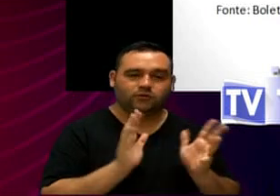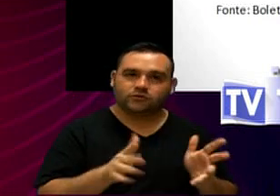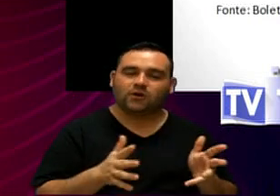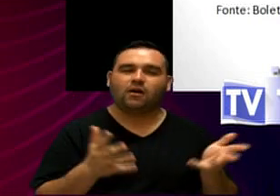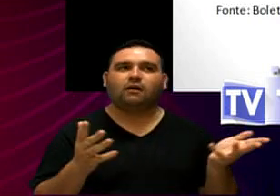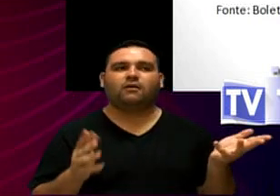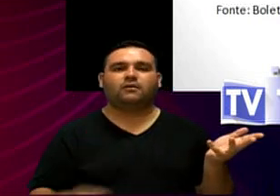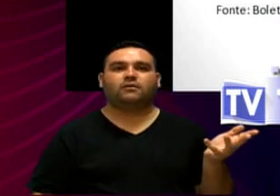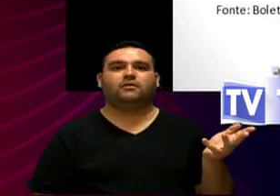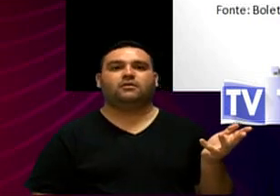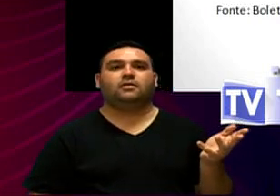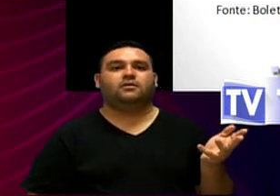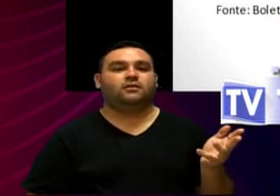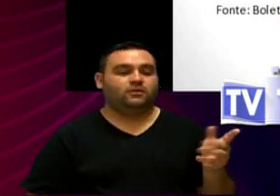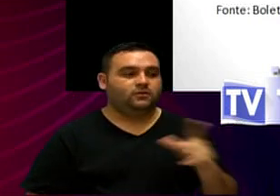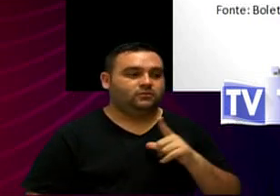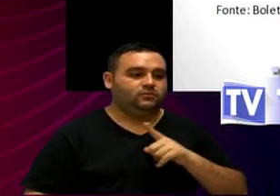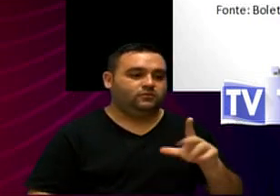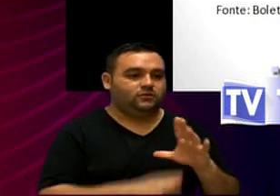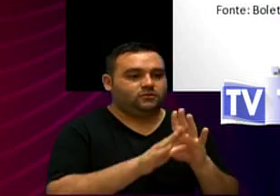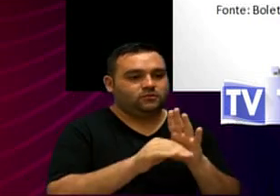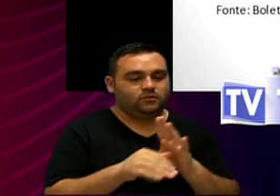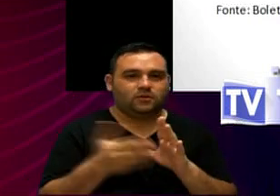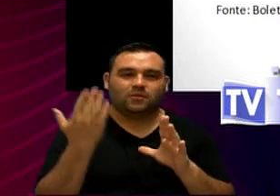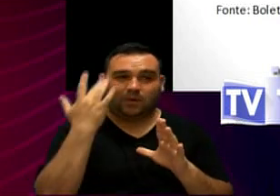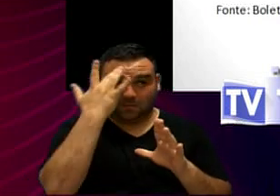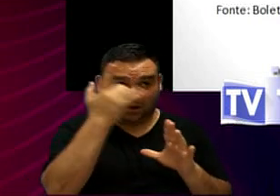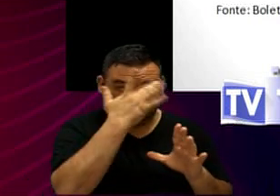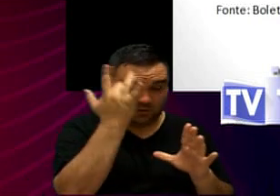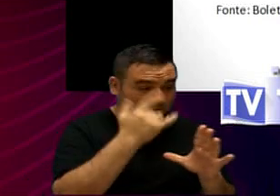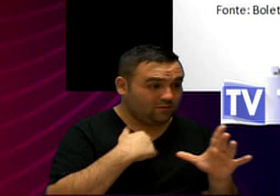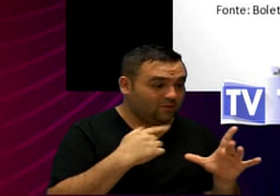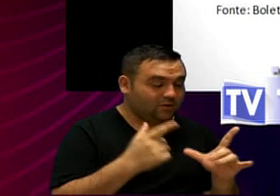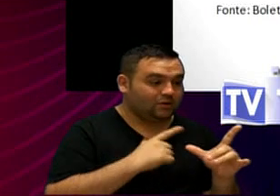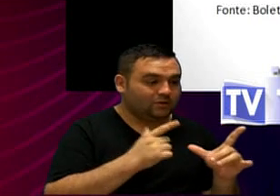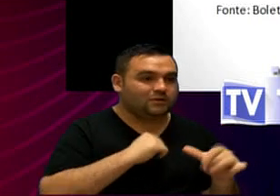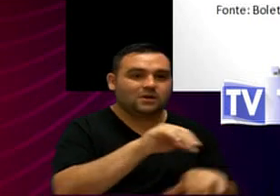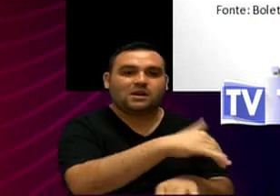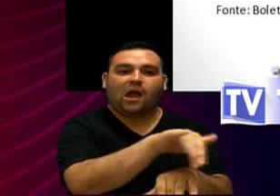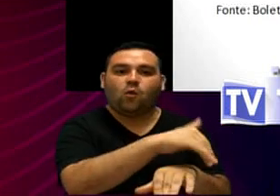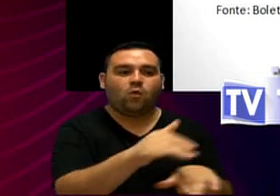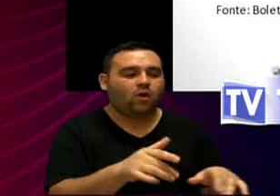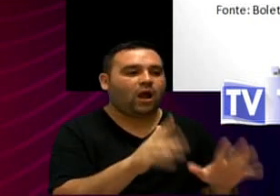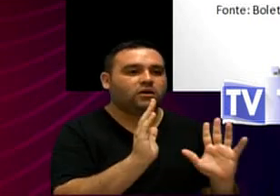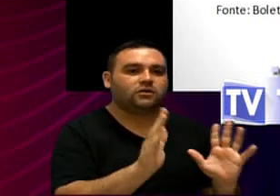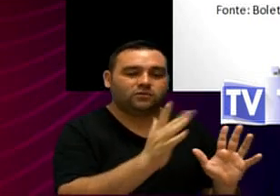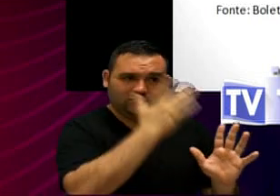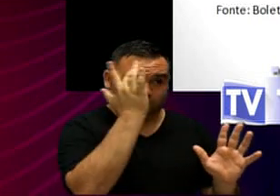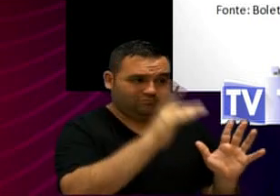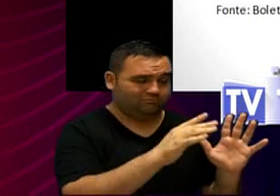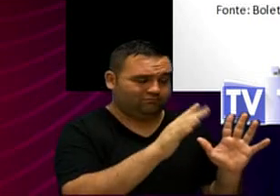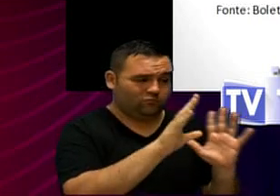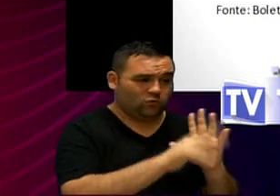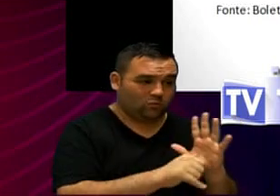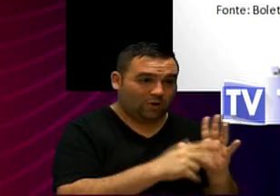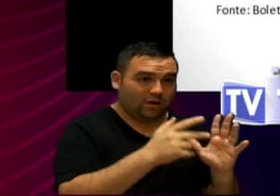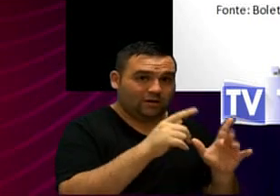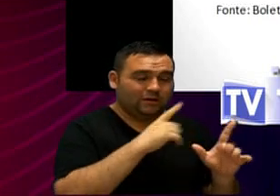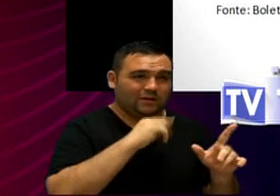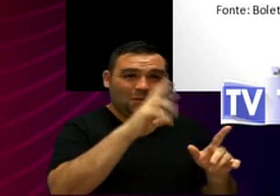foram roubados, aqueles furtados que no dia seguinte o autor foi colocado na rua. Se ele foi